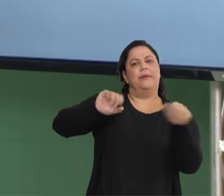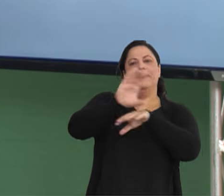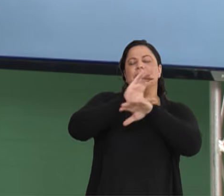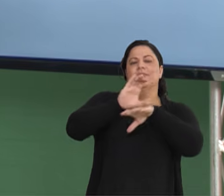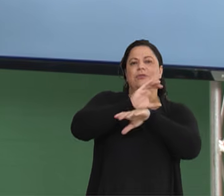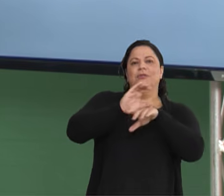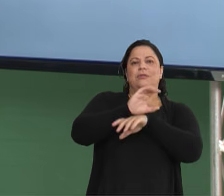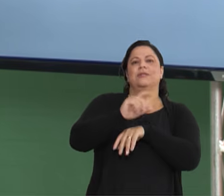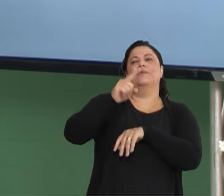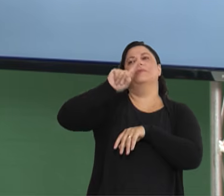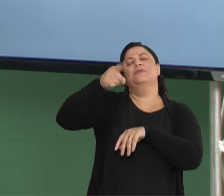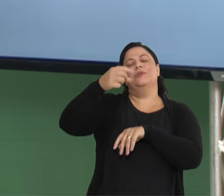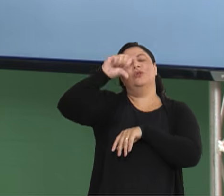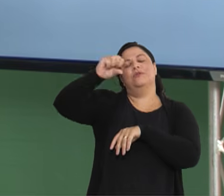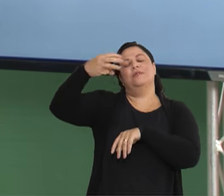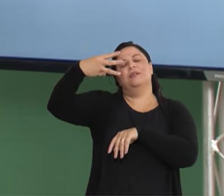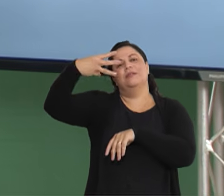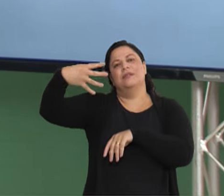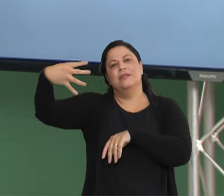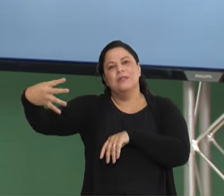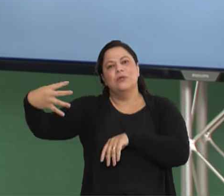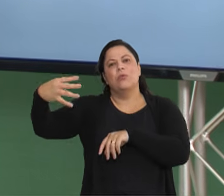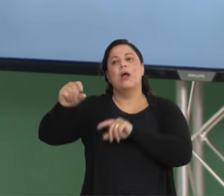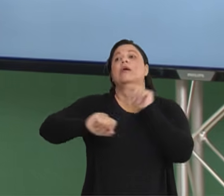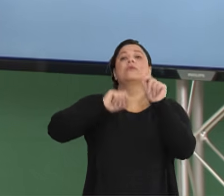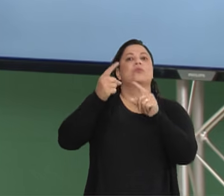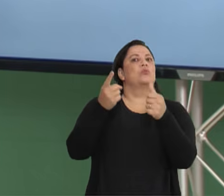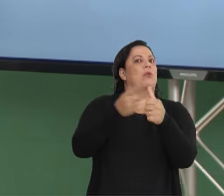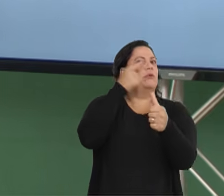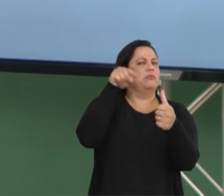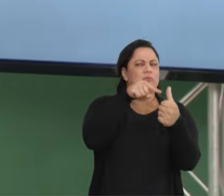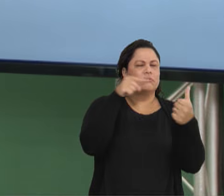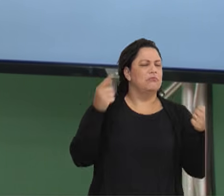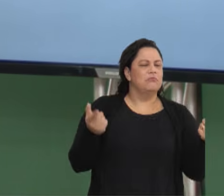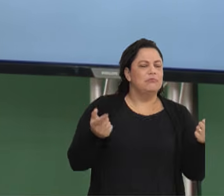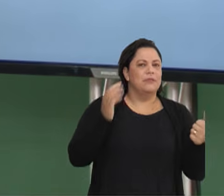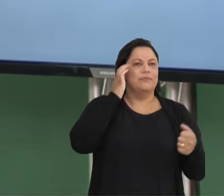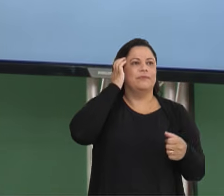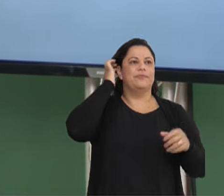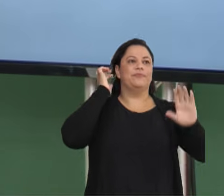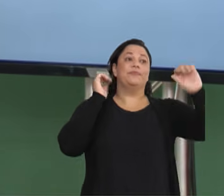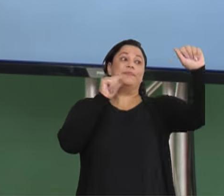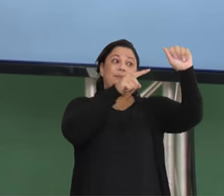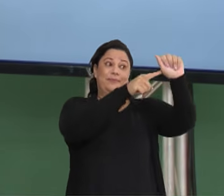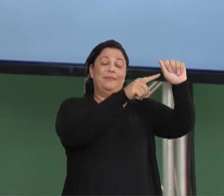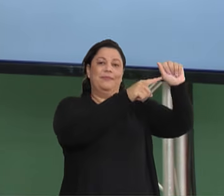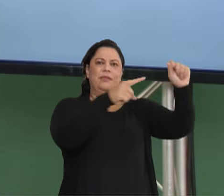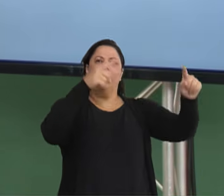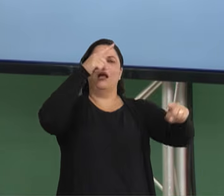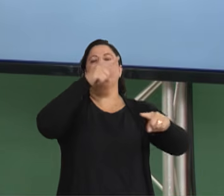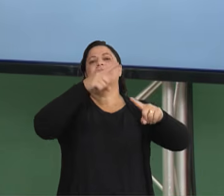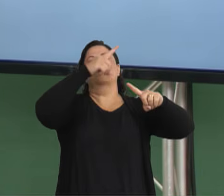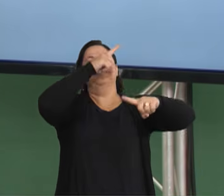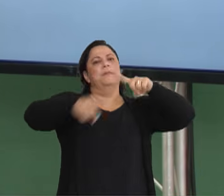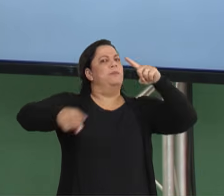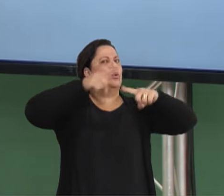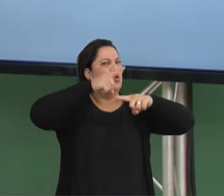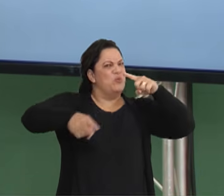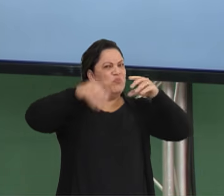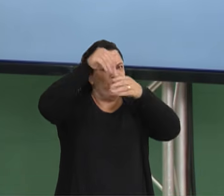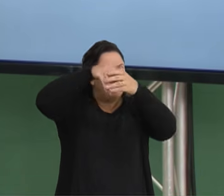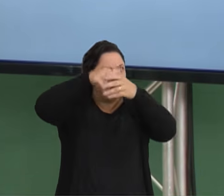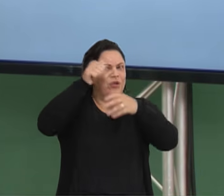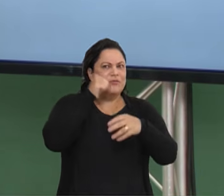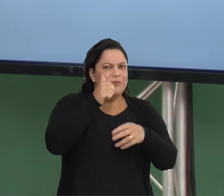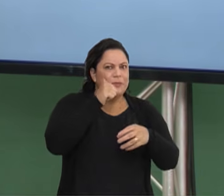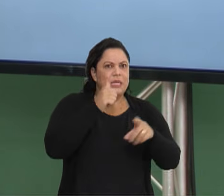uma delas tem algo que a Constituição de 34 colocou. A. Proibiu o voto feminino. Não, você